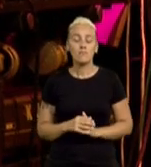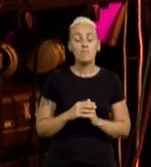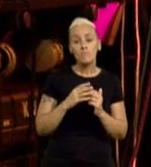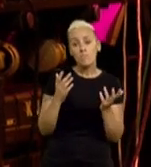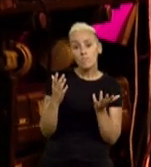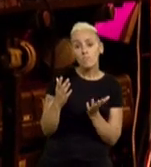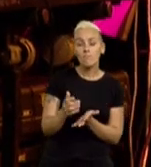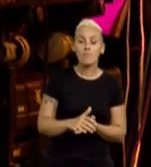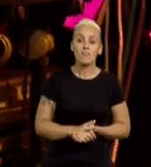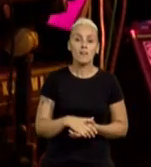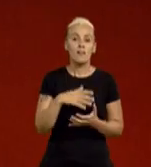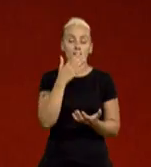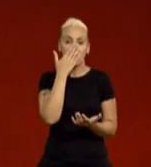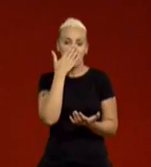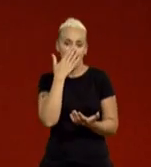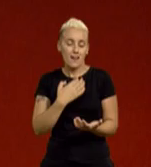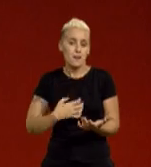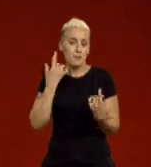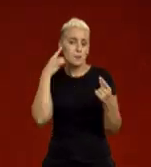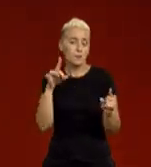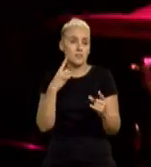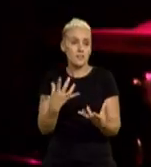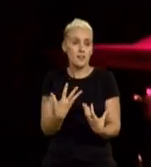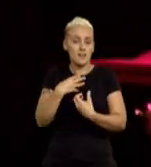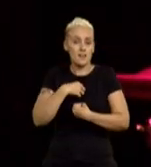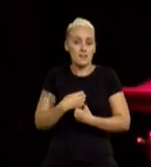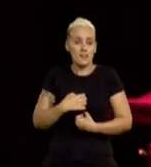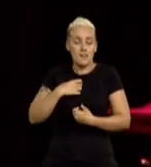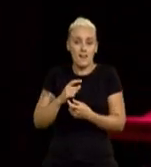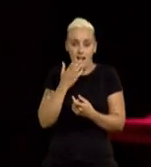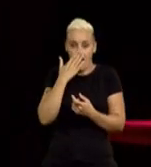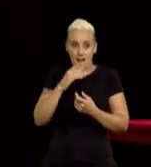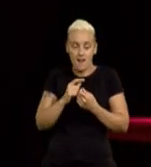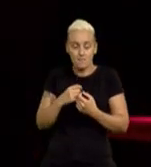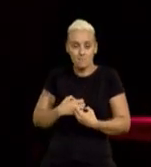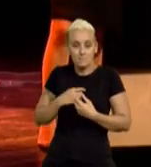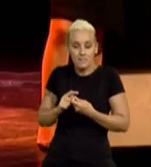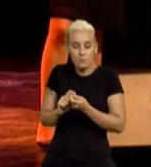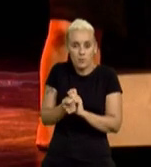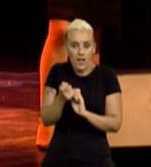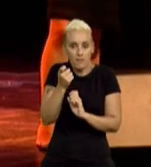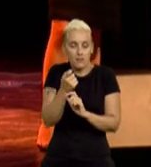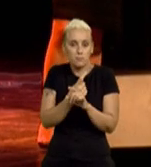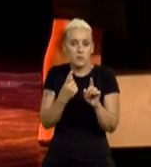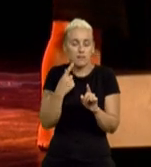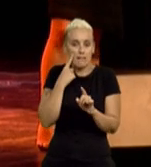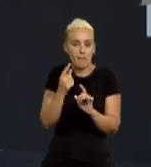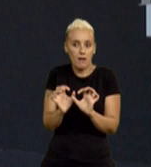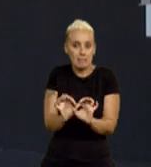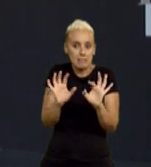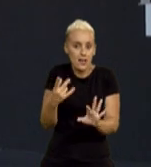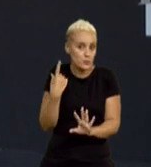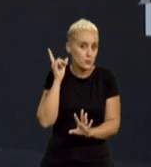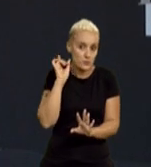exercício quase de interpretação, não é? Porque há tanta coisa ali que já não me está tão colada à pele como na altura,